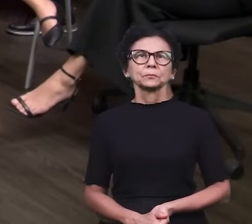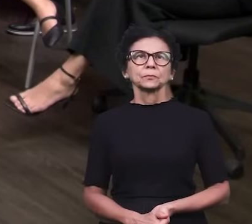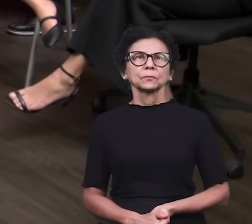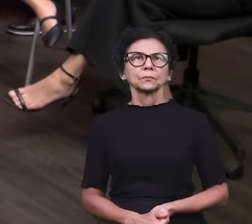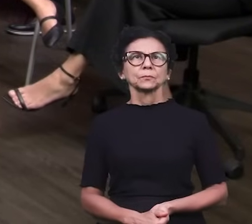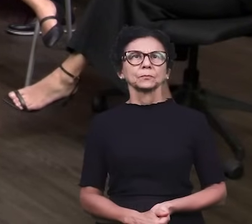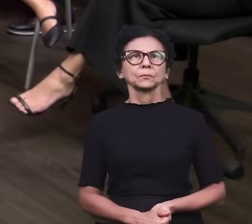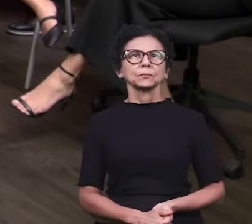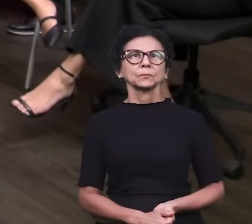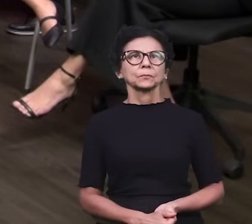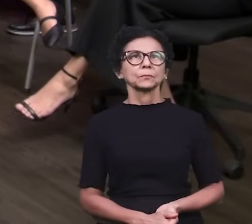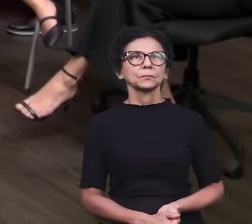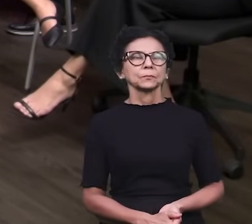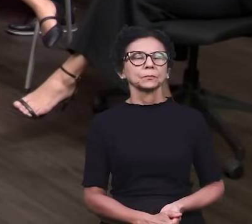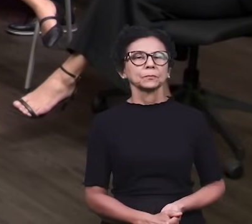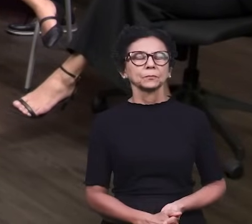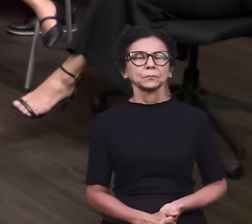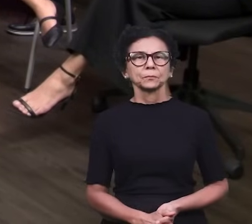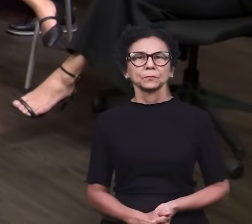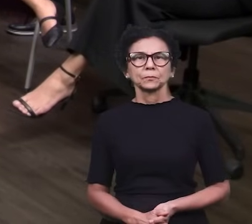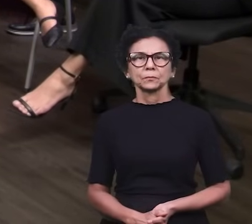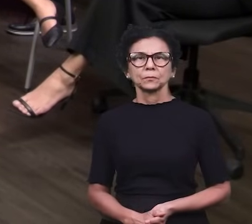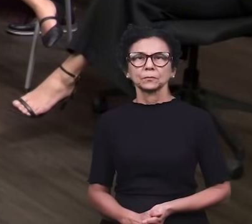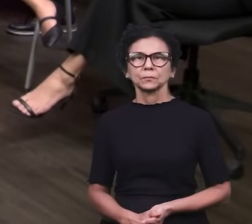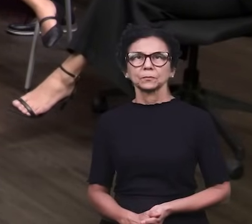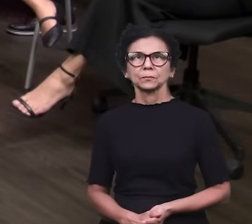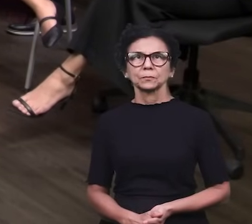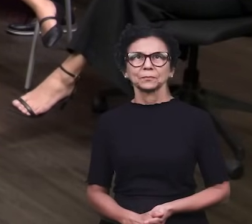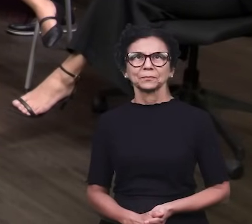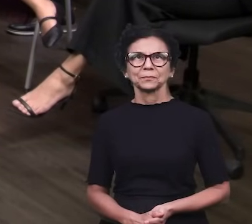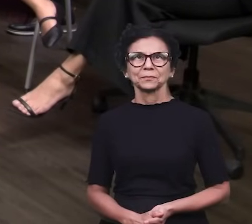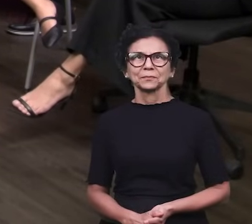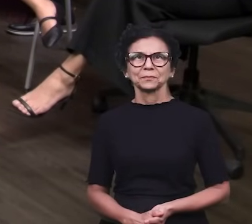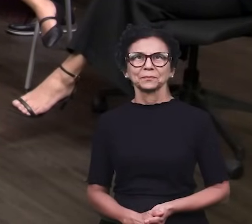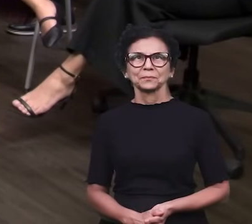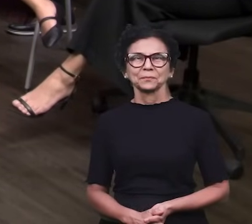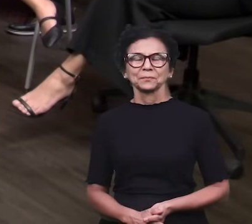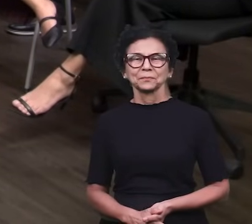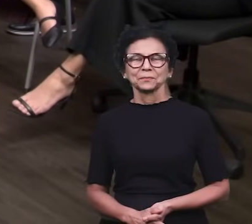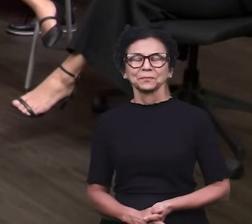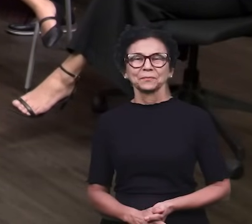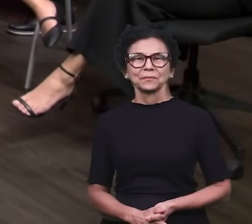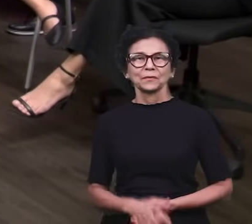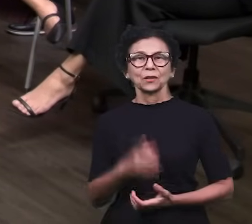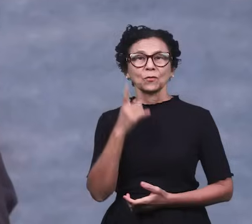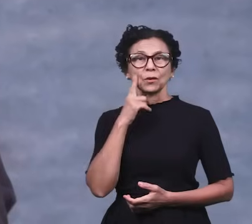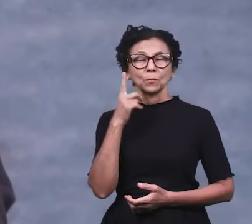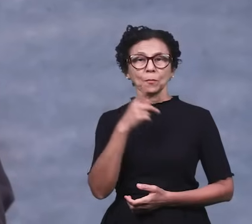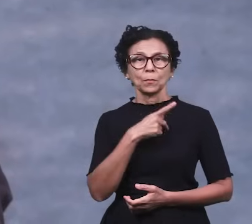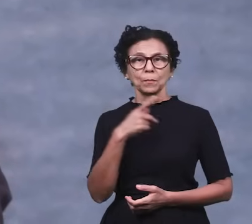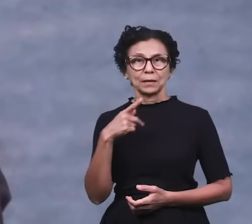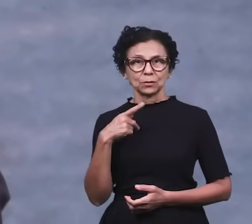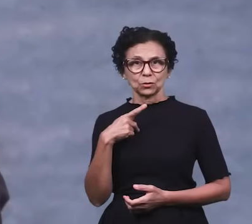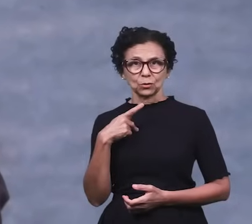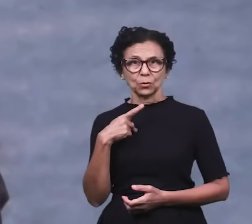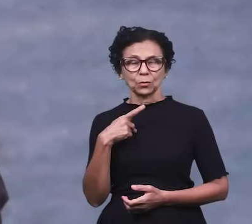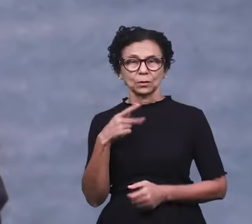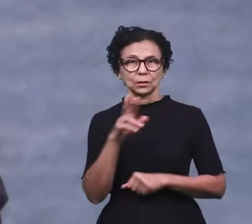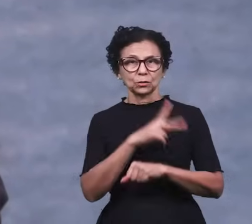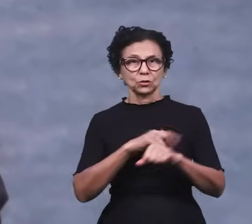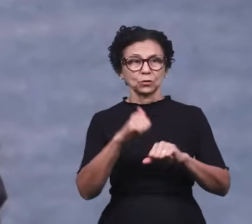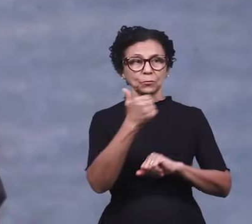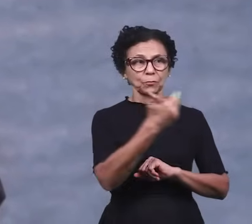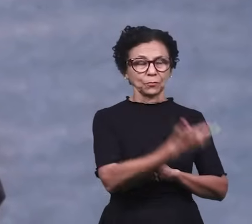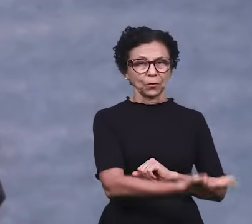muito bom. Muito bom. Bom, gente, a gente agora vai ter mais uma participação do exterior, que é o pastor que vai trazer